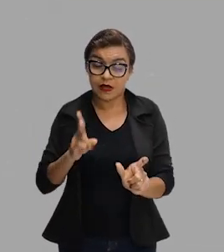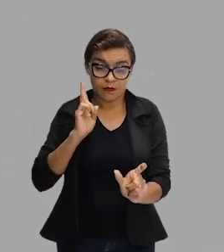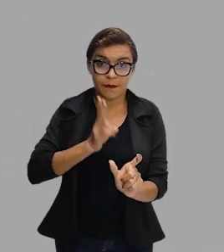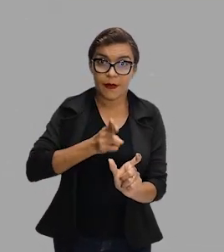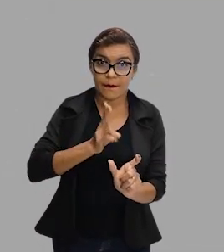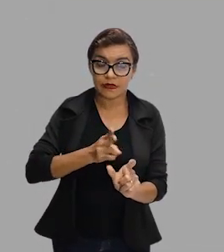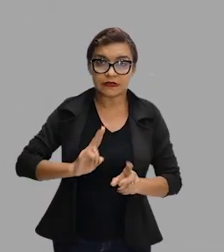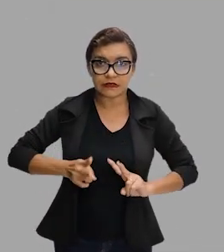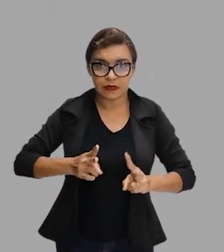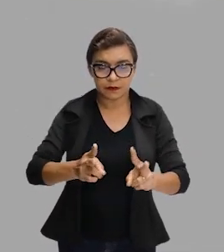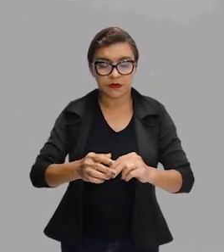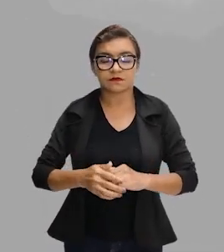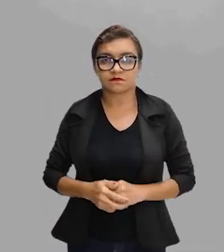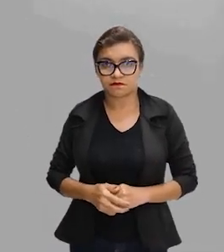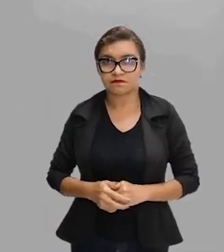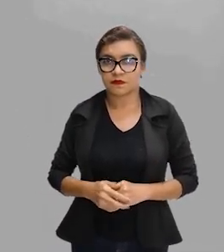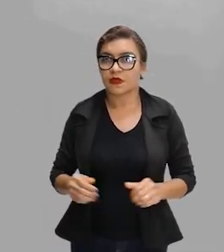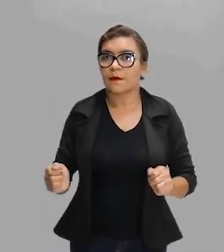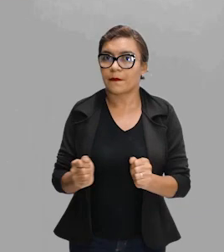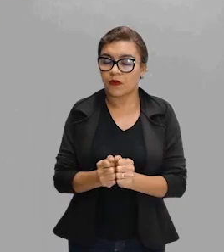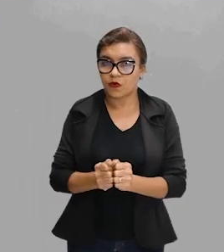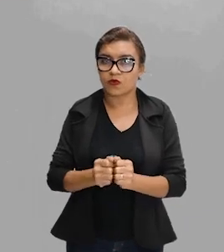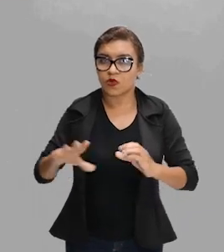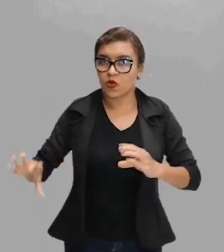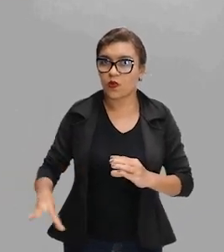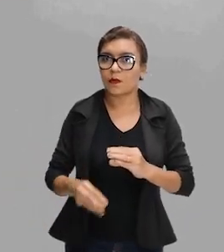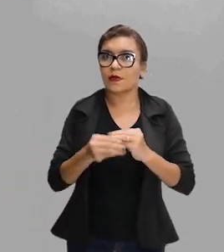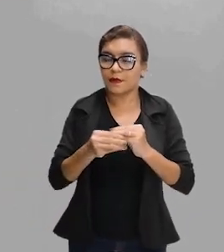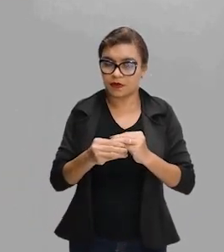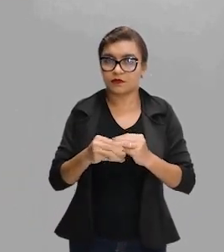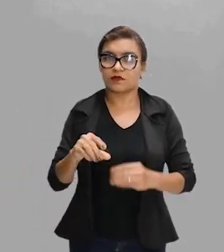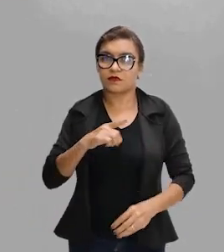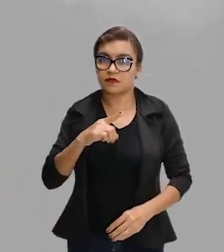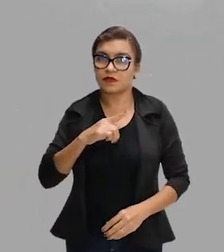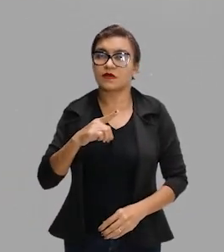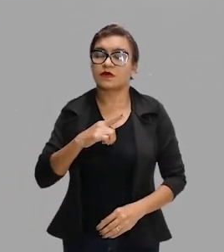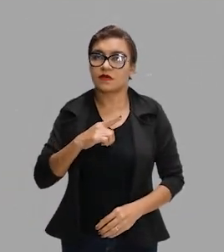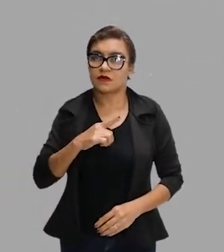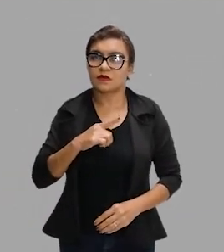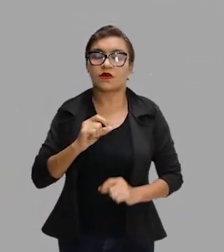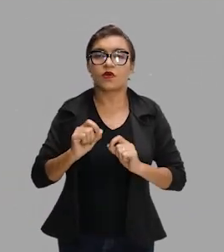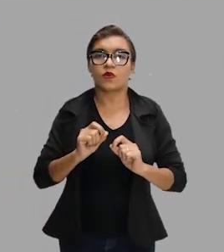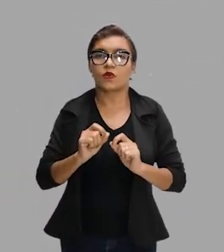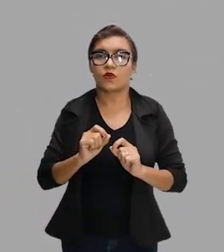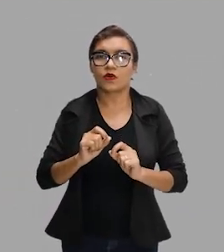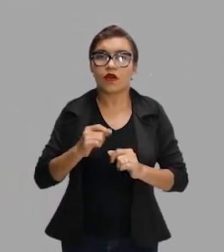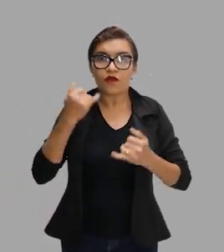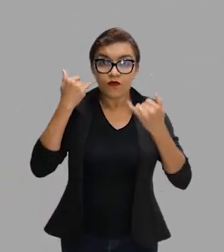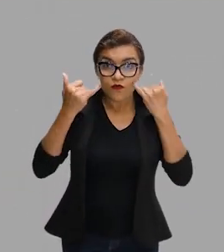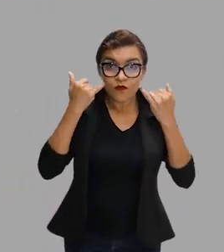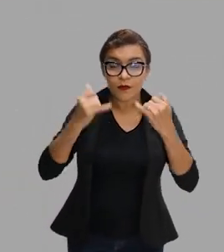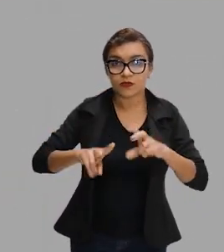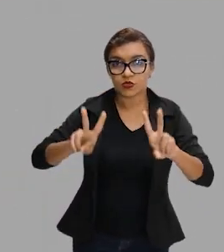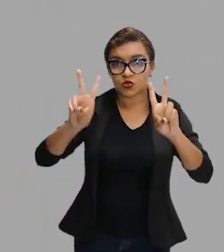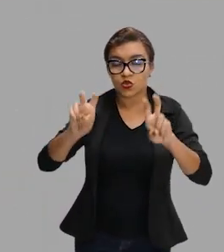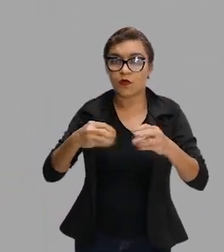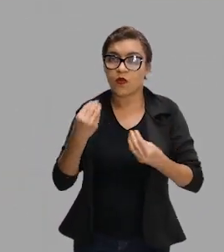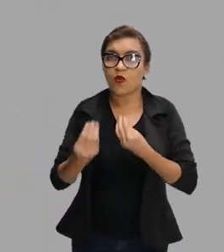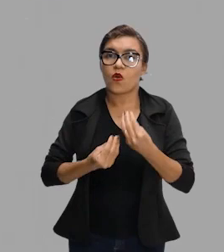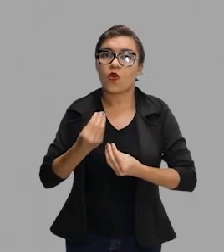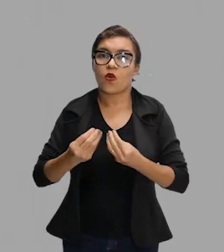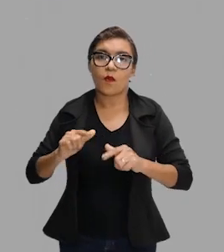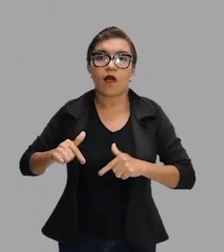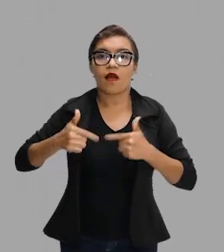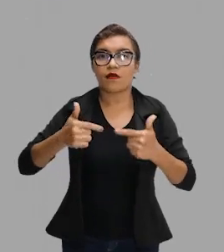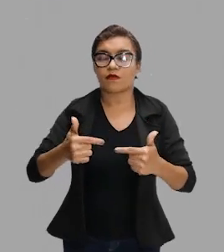verbo, tá? E podem vir acompanhados de complementos que complementam as informações sobre como se ocorre